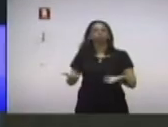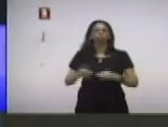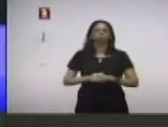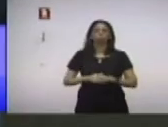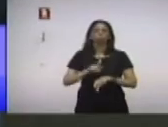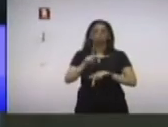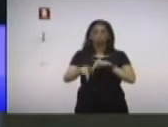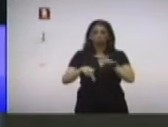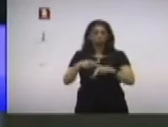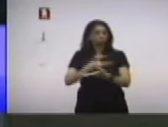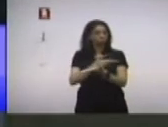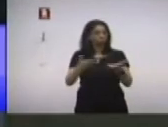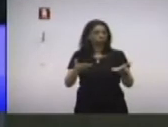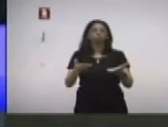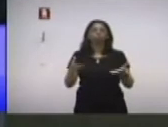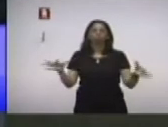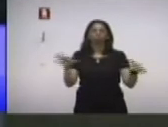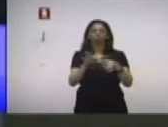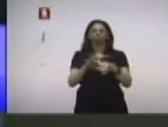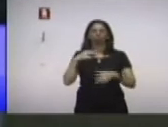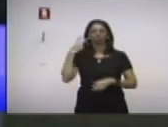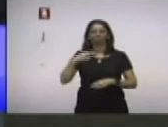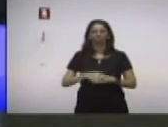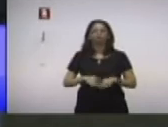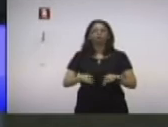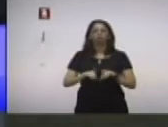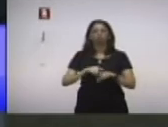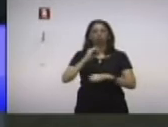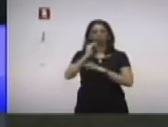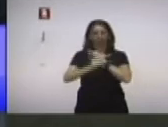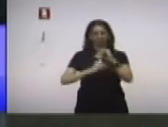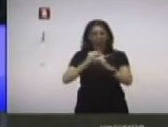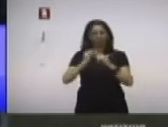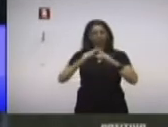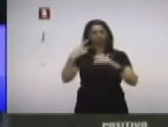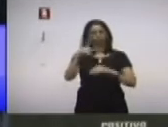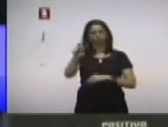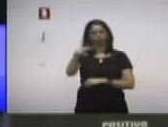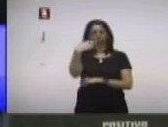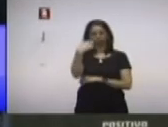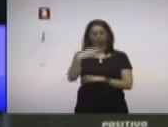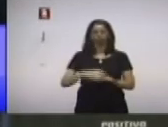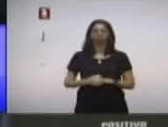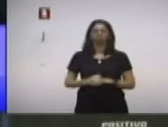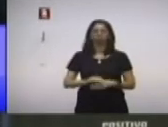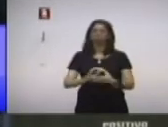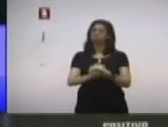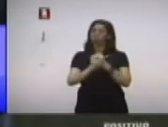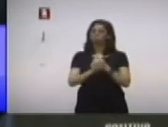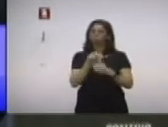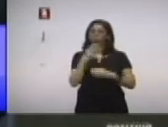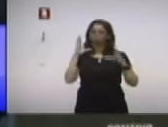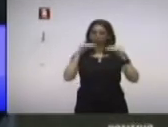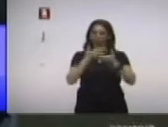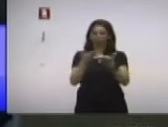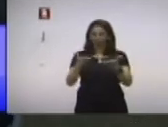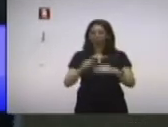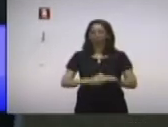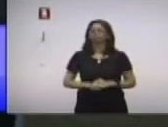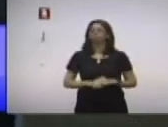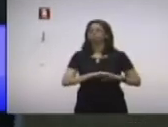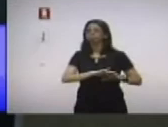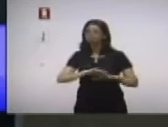com público presente aquelas pessoas também estão nos assistindo pela internet que aproveite também para para cumprimentar